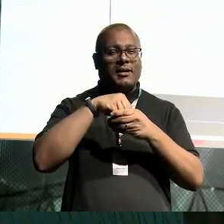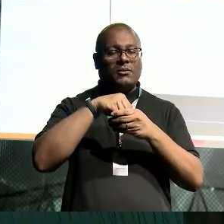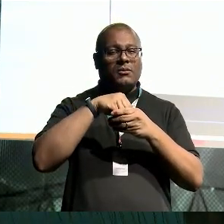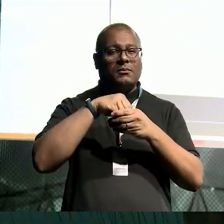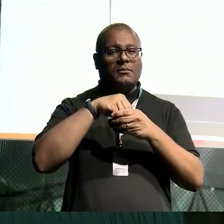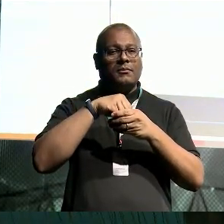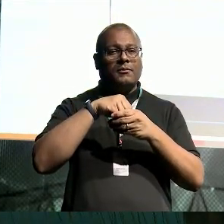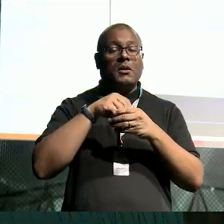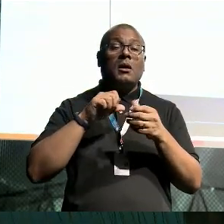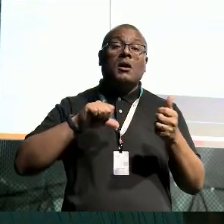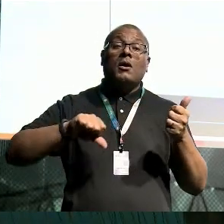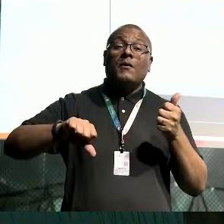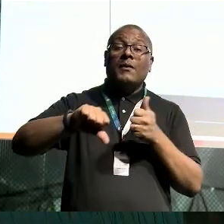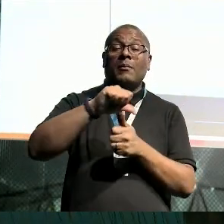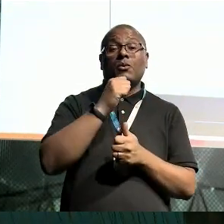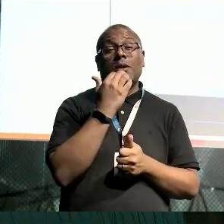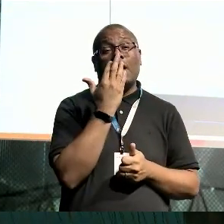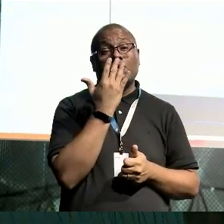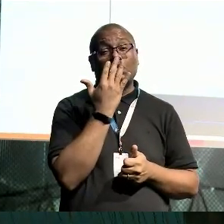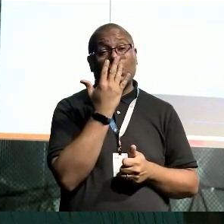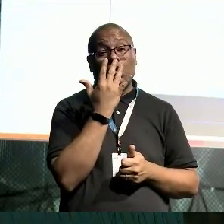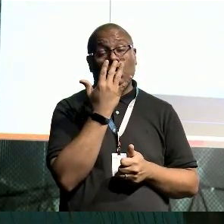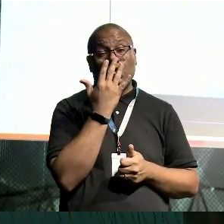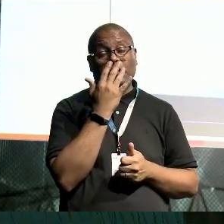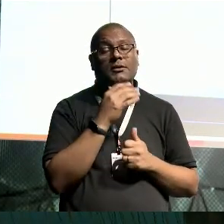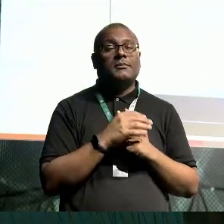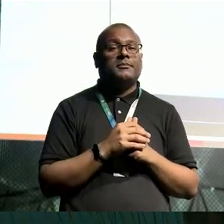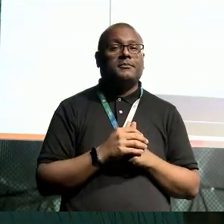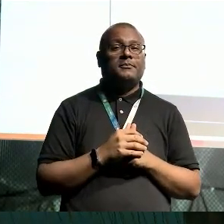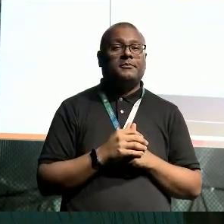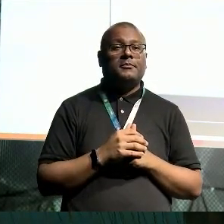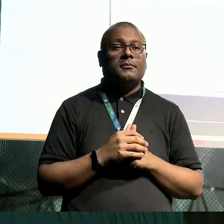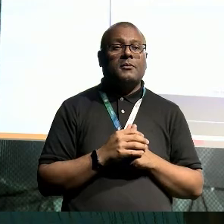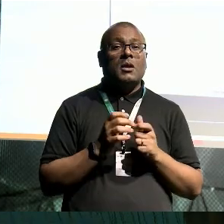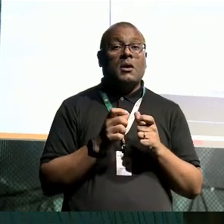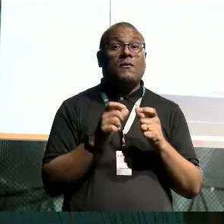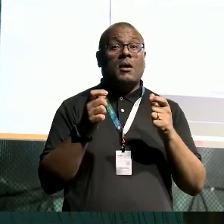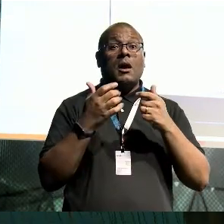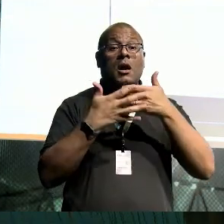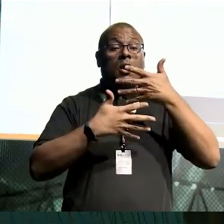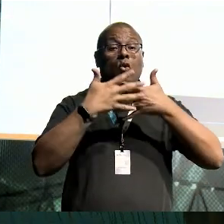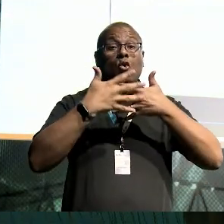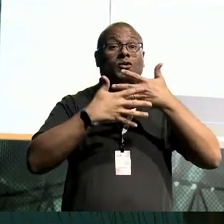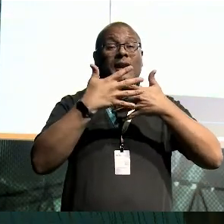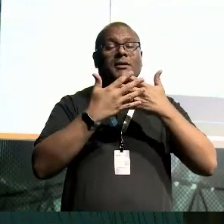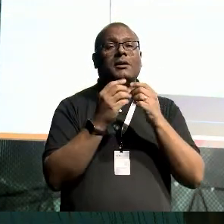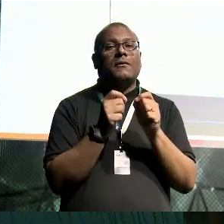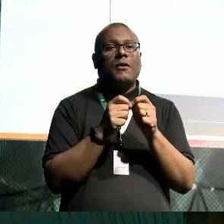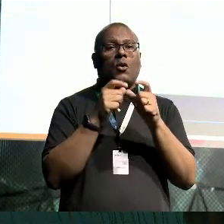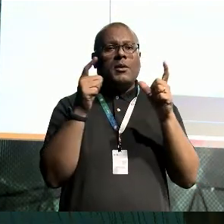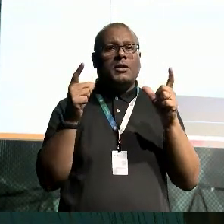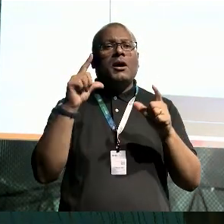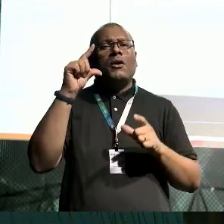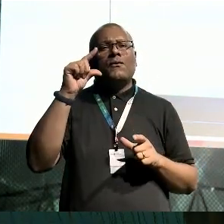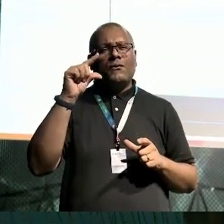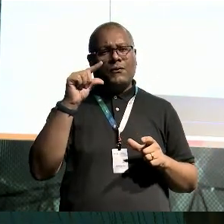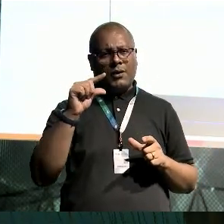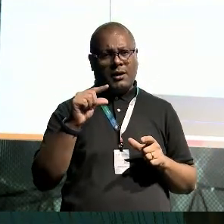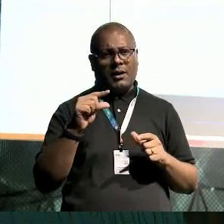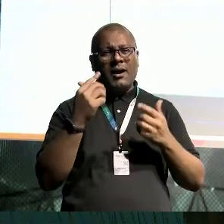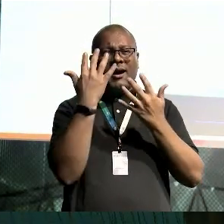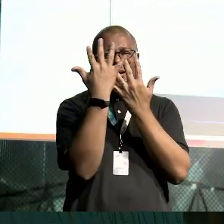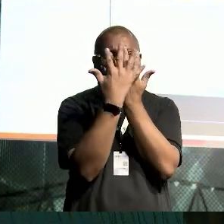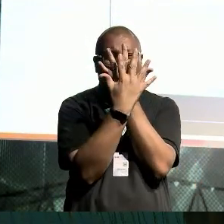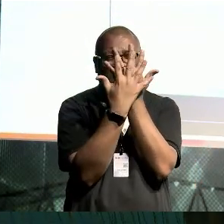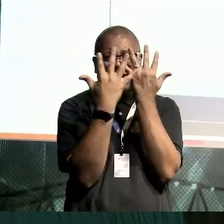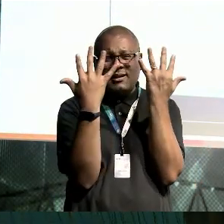Então, ele vai inverter as cores de alguns elementos, ele vai aumentar o contraste de algum elemento, ele pode reduzir a